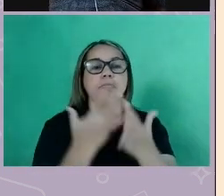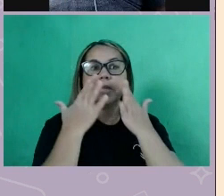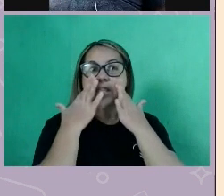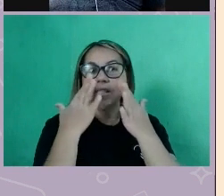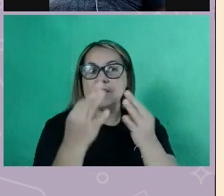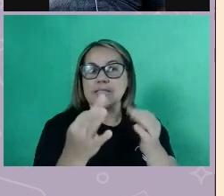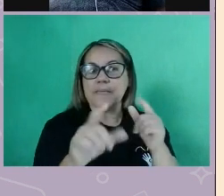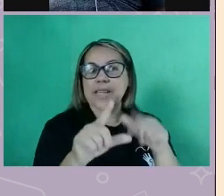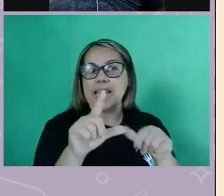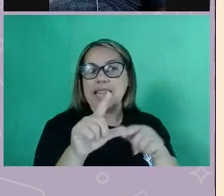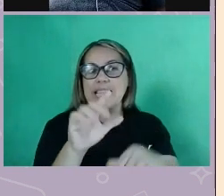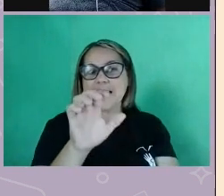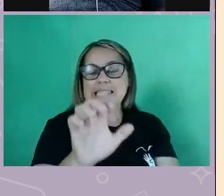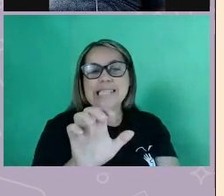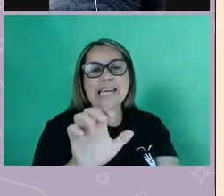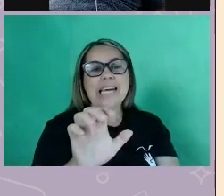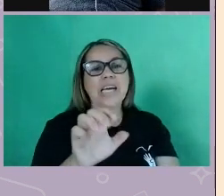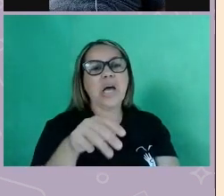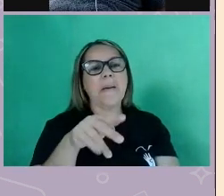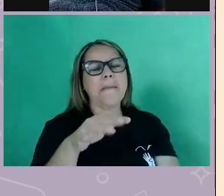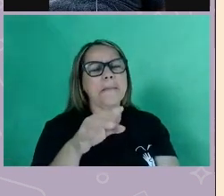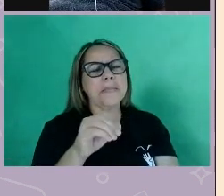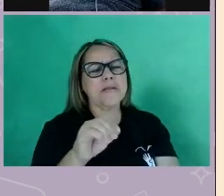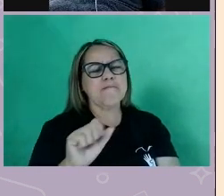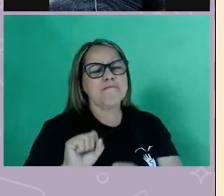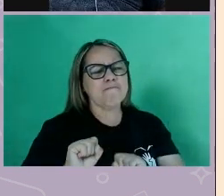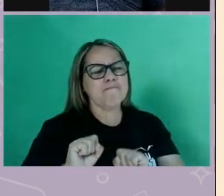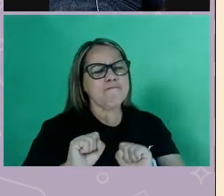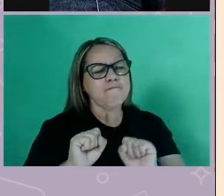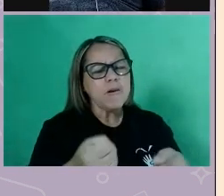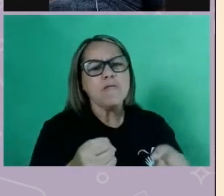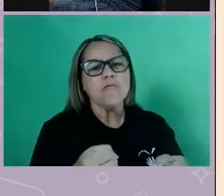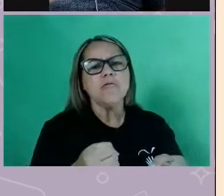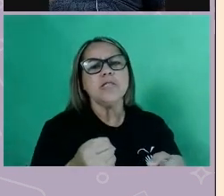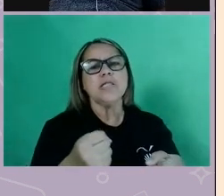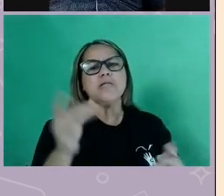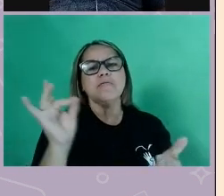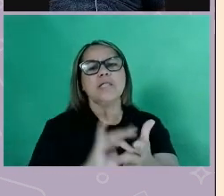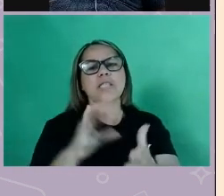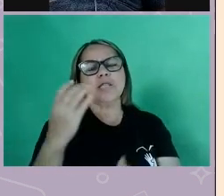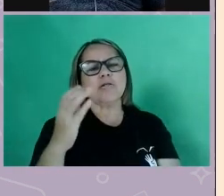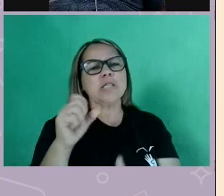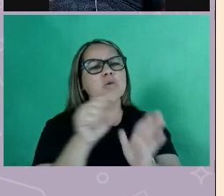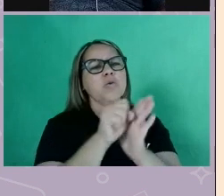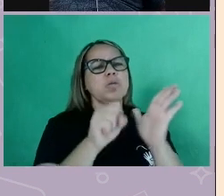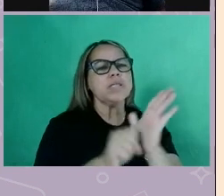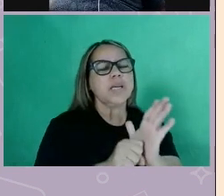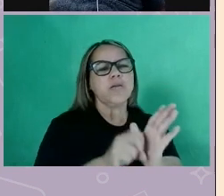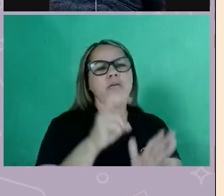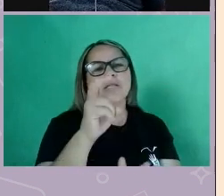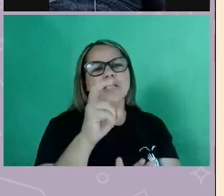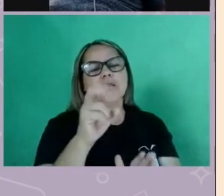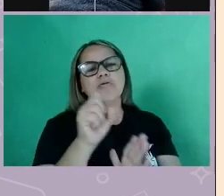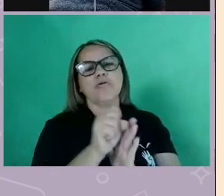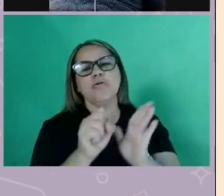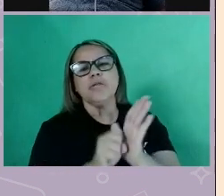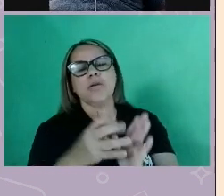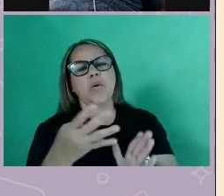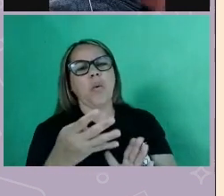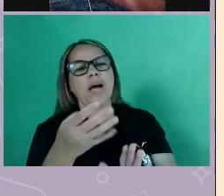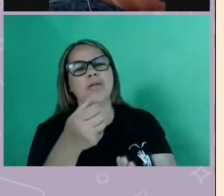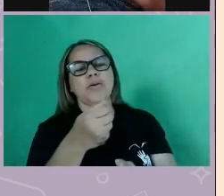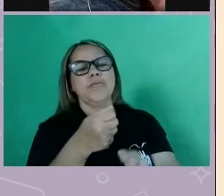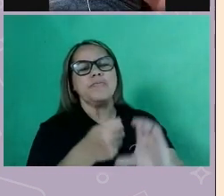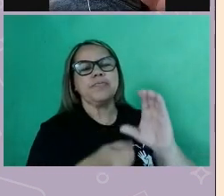E o mito ganha força em patentes científicas entre os séculos 5 e 4 antes de Cristo